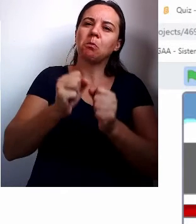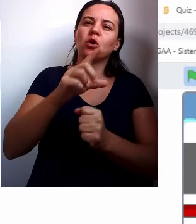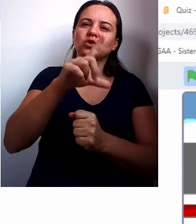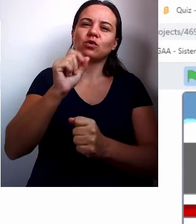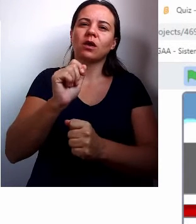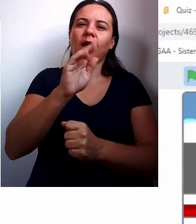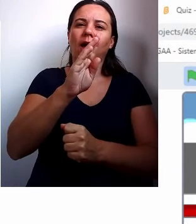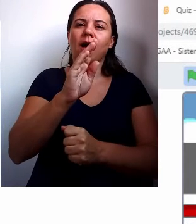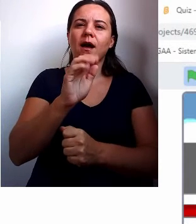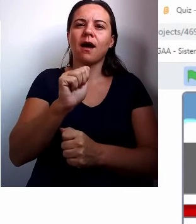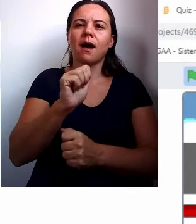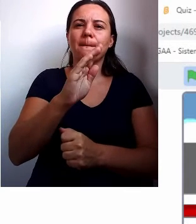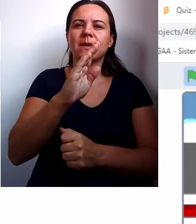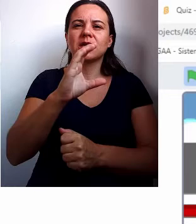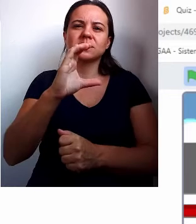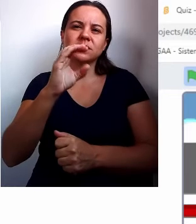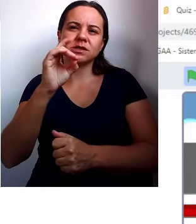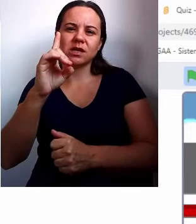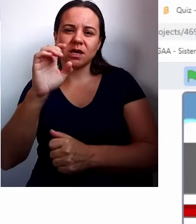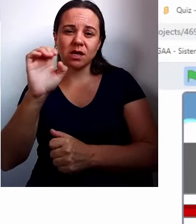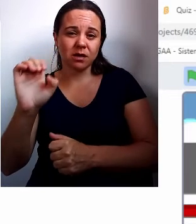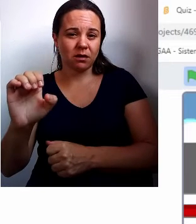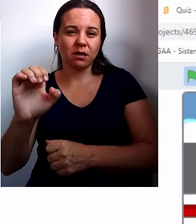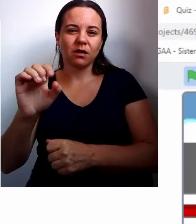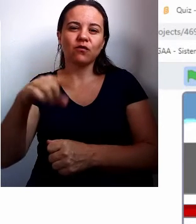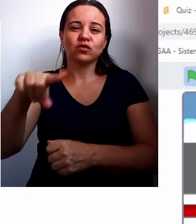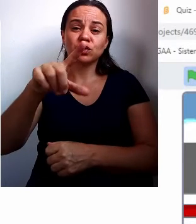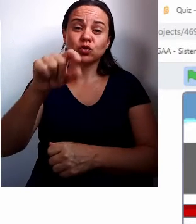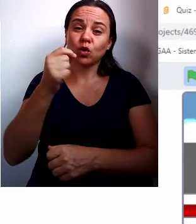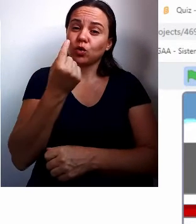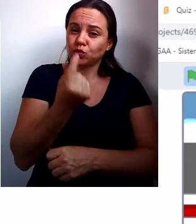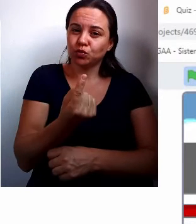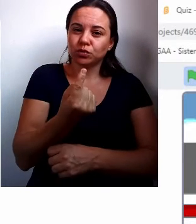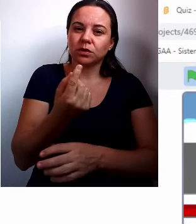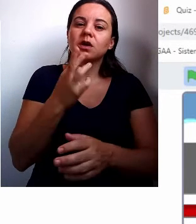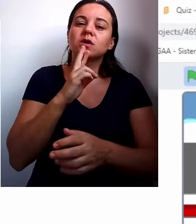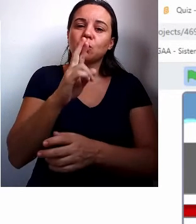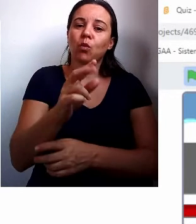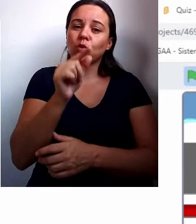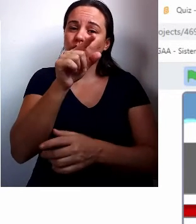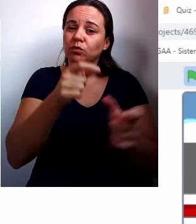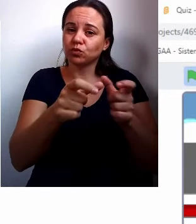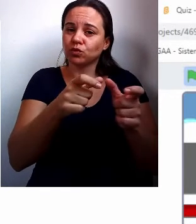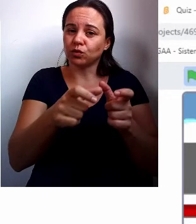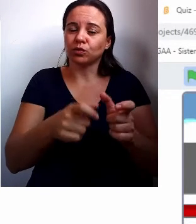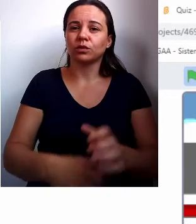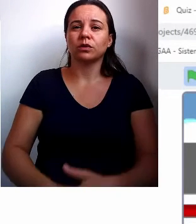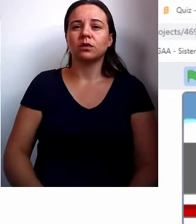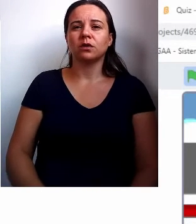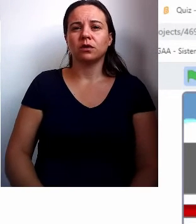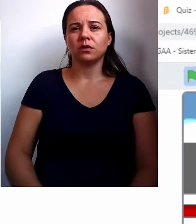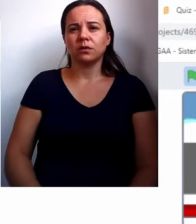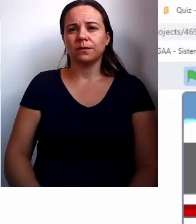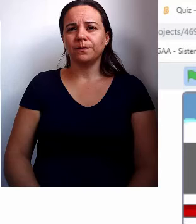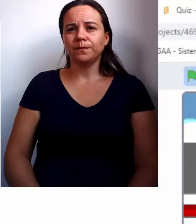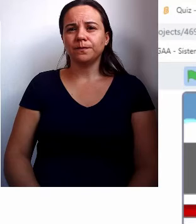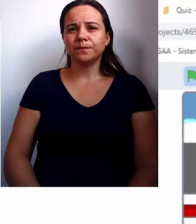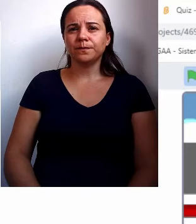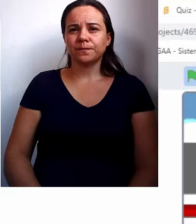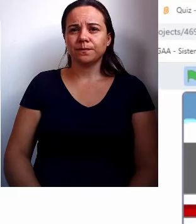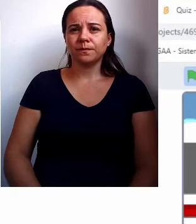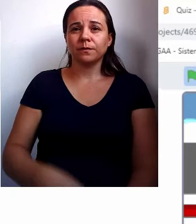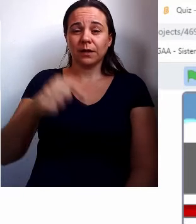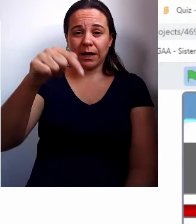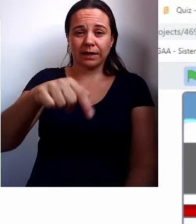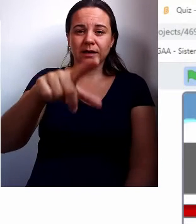E, né? Que seriam as alternativas para você responder o teu quiz, né? Daí aqui ele já